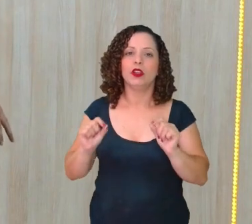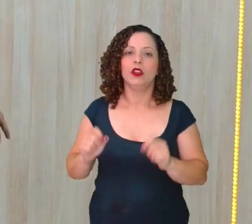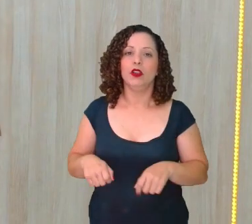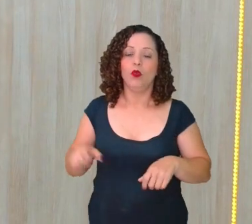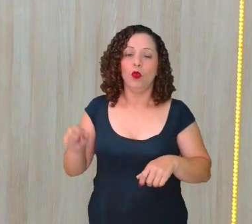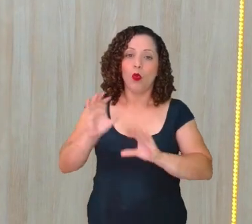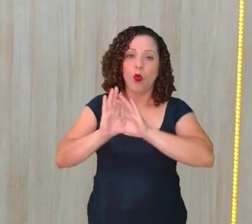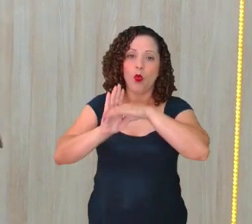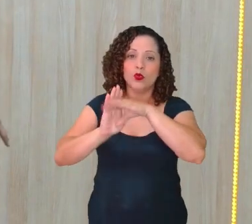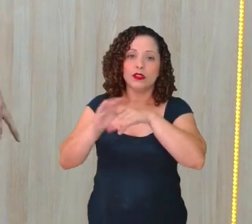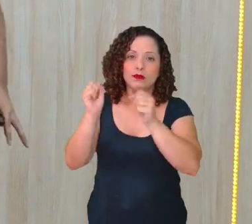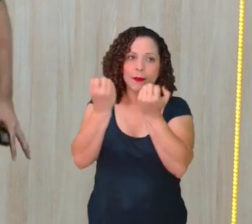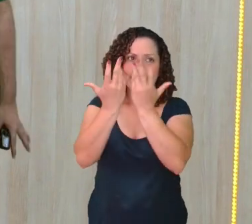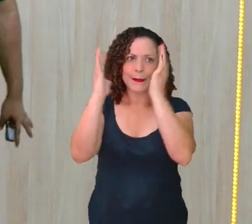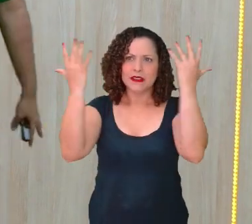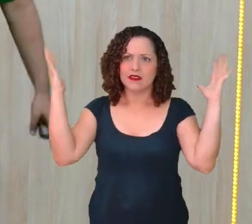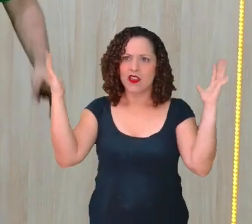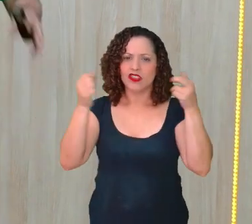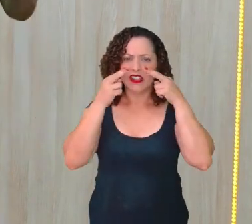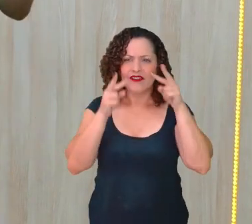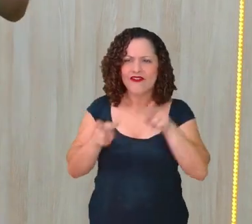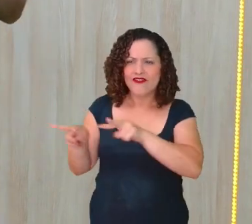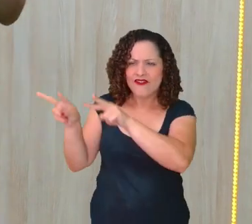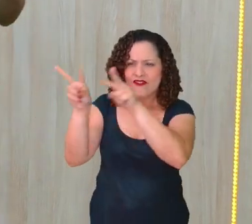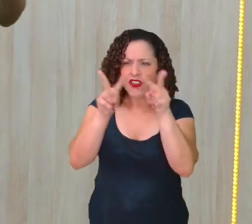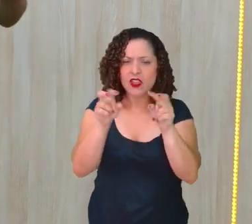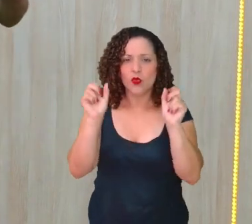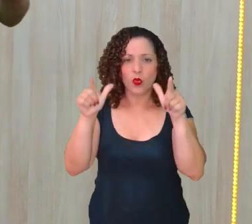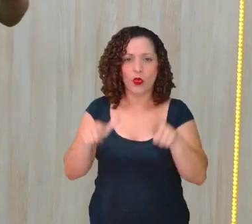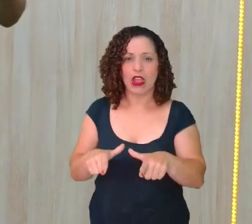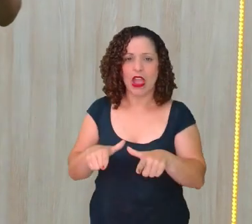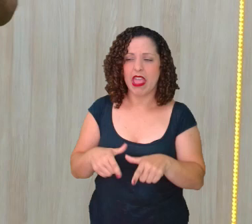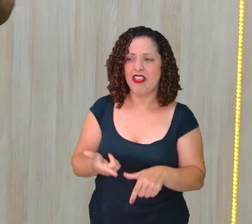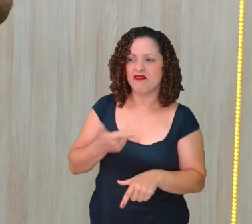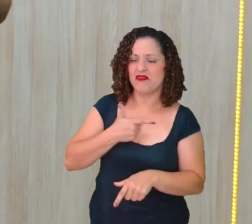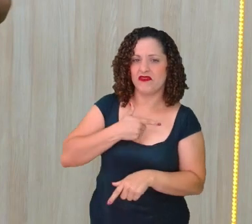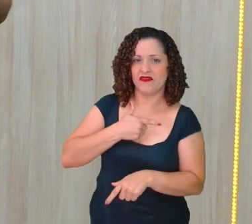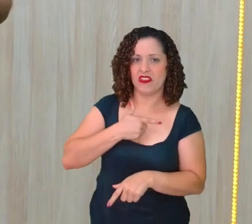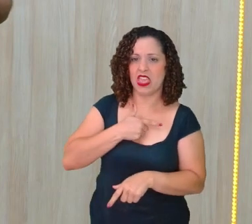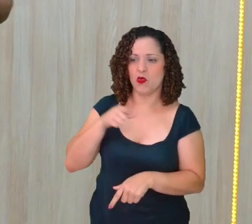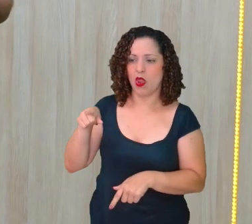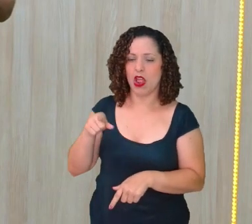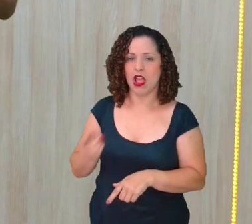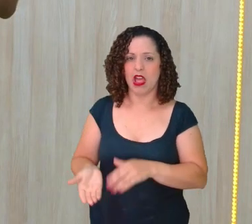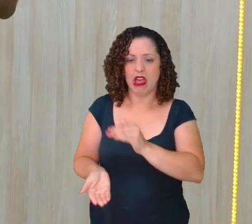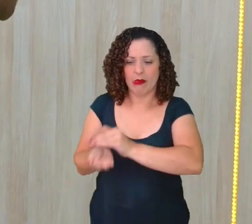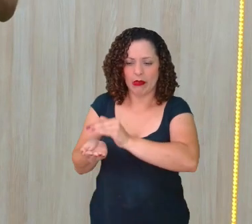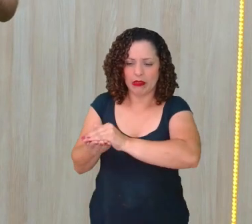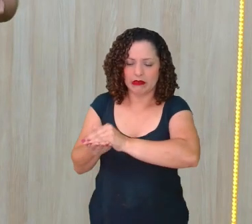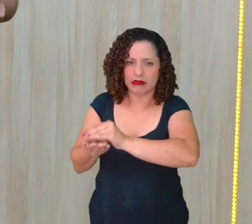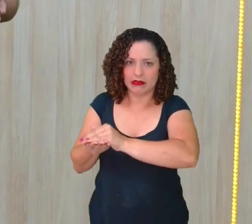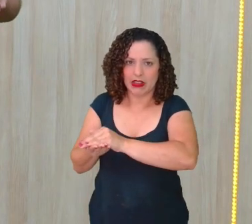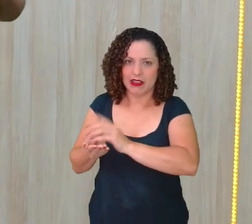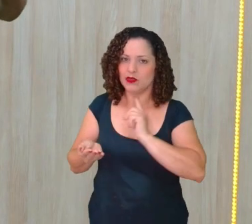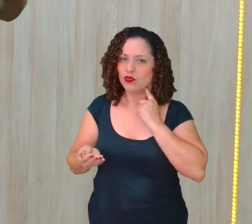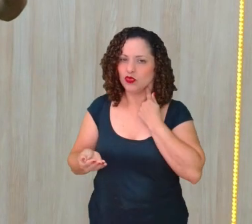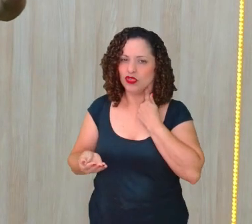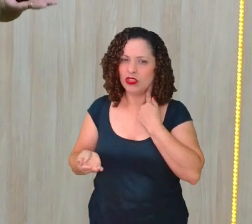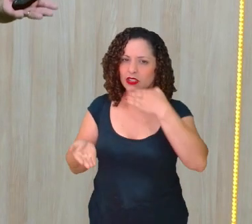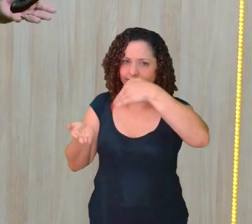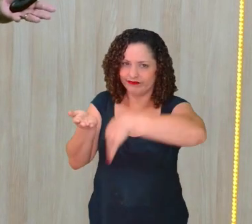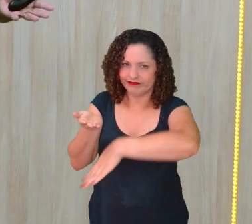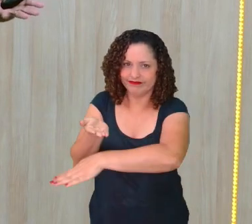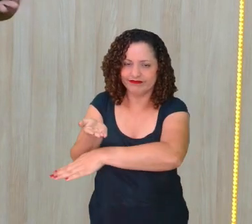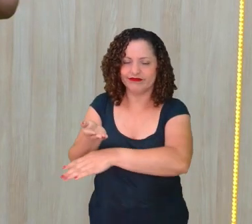paisagem, visualizar aquele ambiente. Então fica um ambiente não tão agradável a gente ver aquele lixo acumulado ali. E também vai trazer o quê? Os